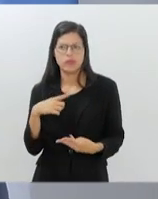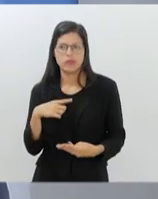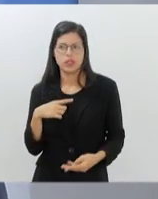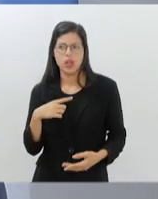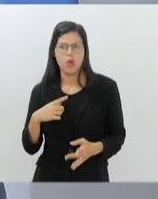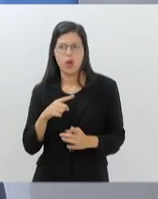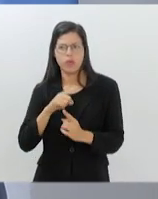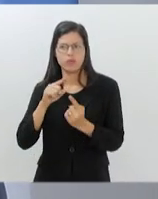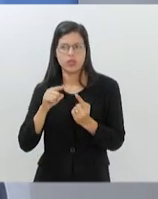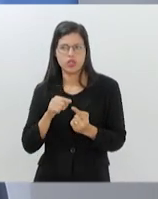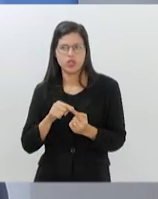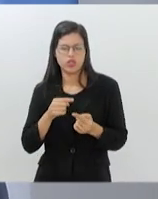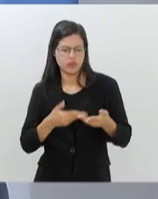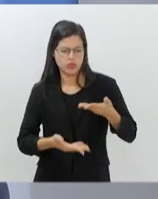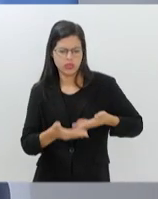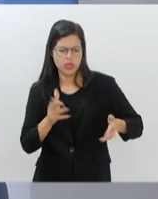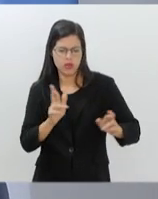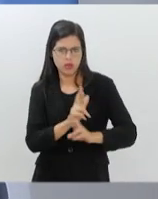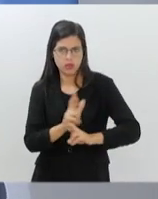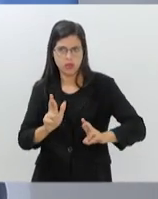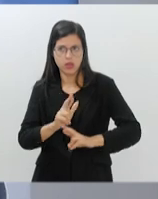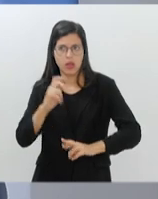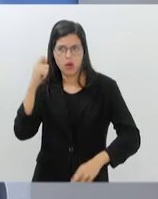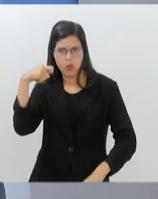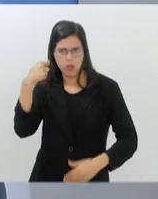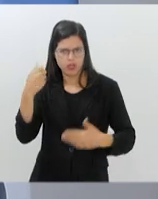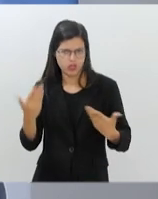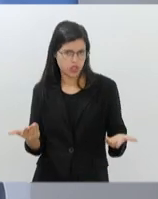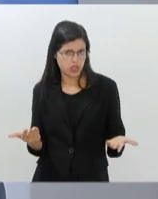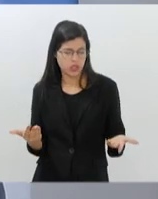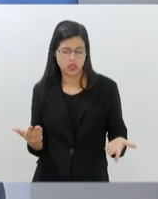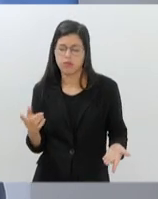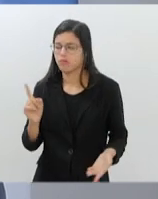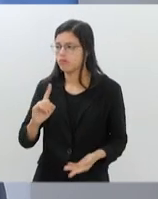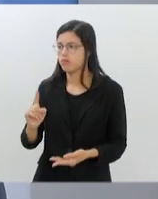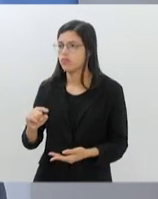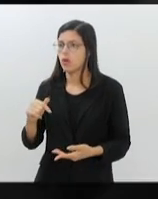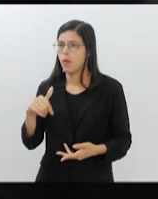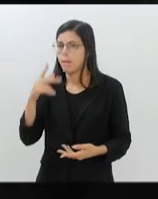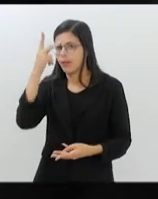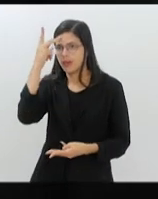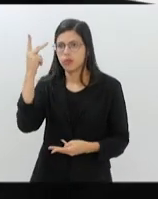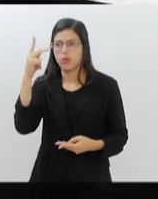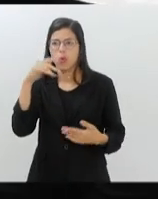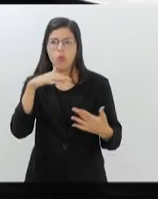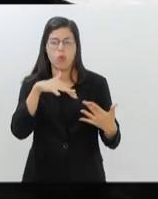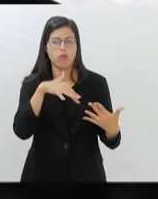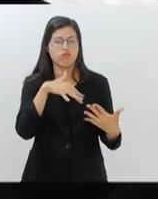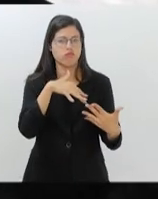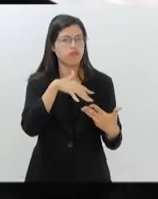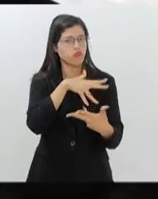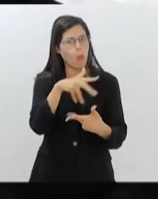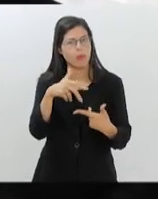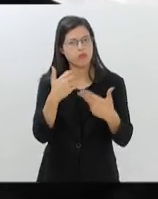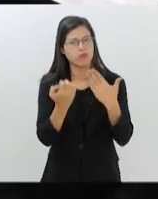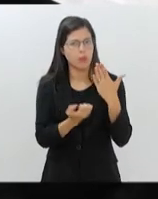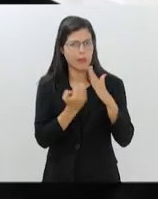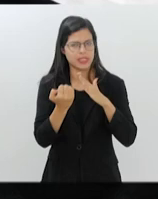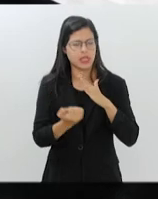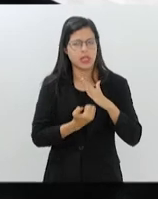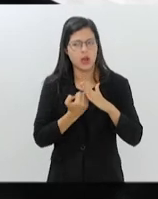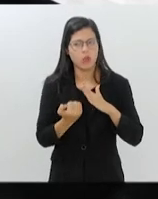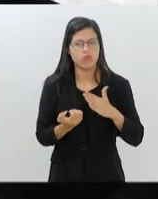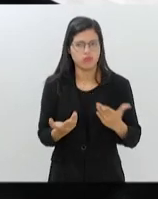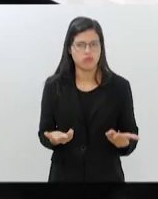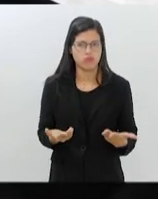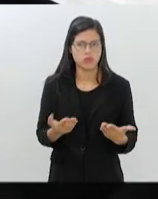com artistas não não então pressuponho que sejam do mundo Empresarial mundo Empresarial convidados pela Ceda inclusive